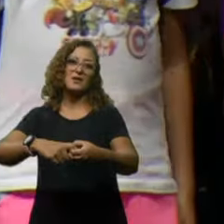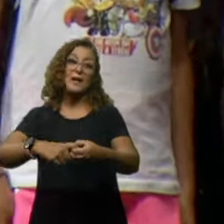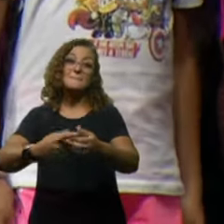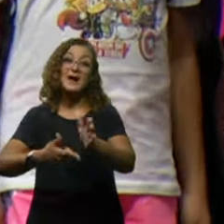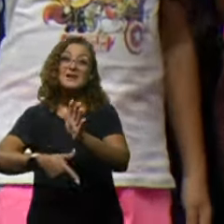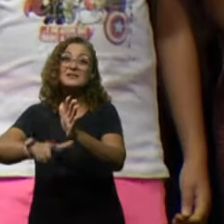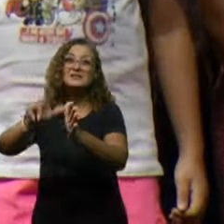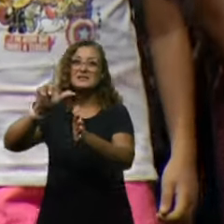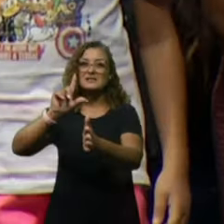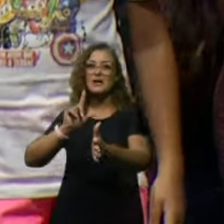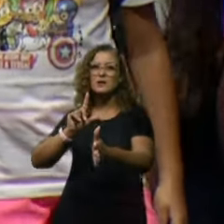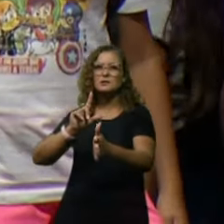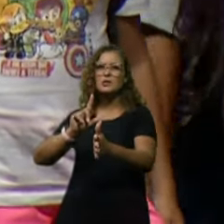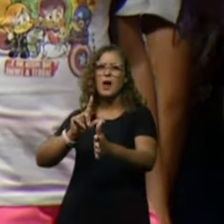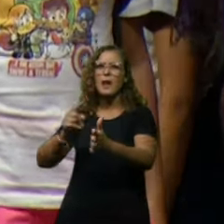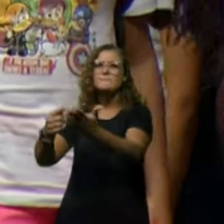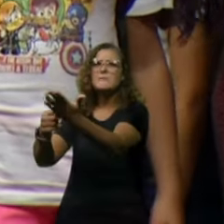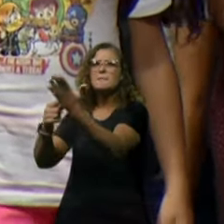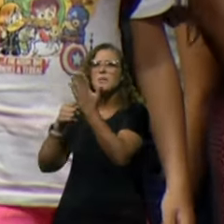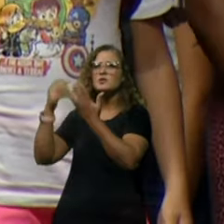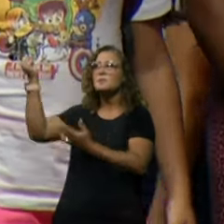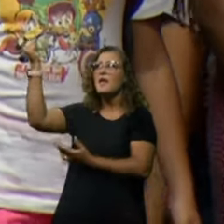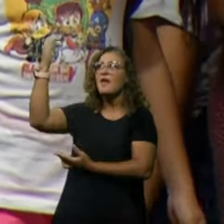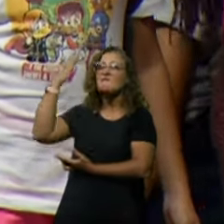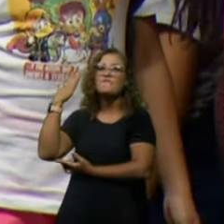concepção de eternidade